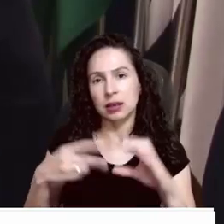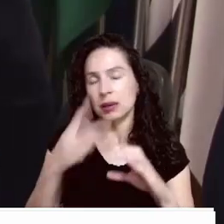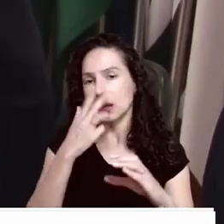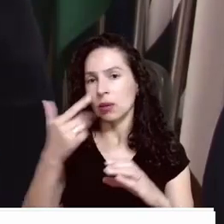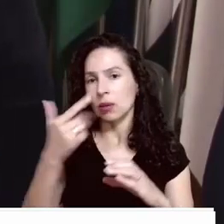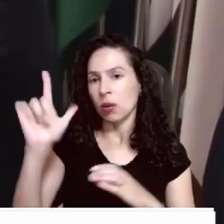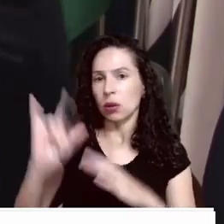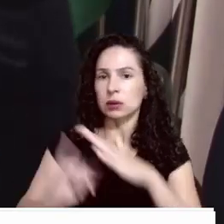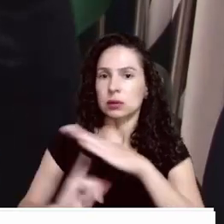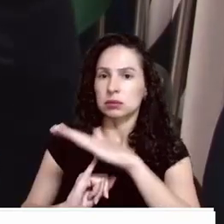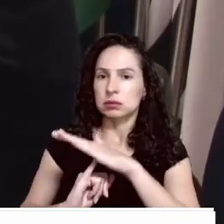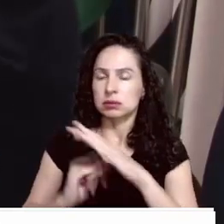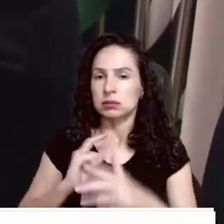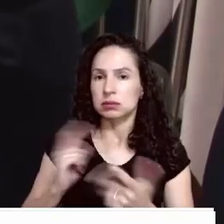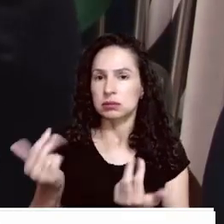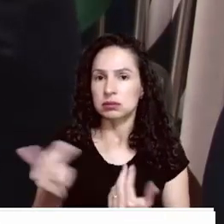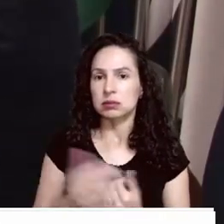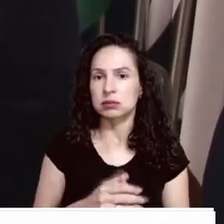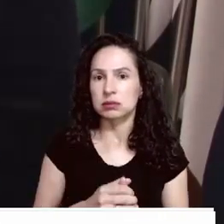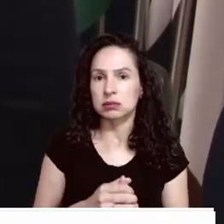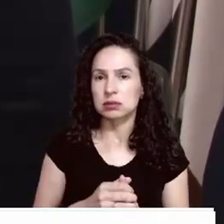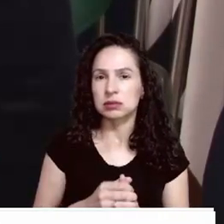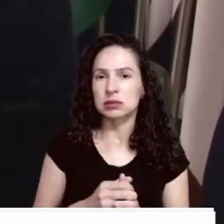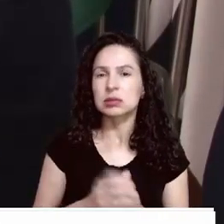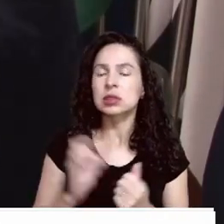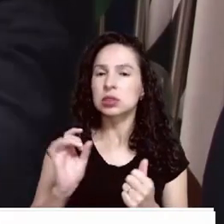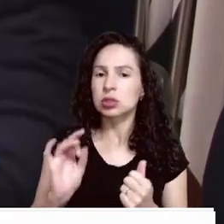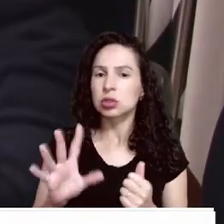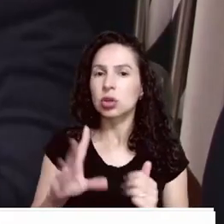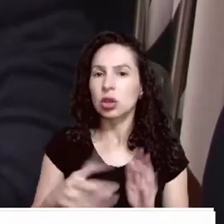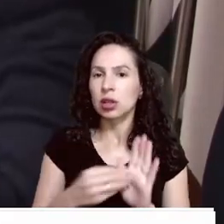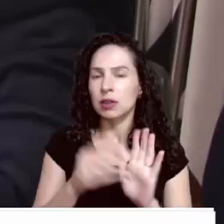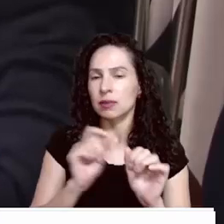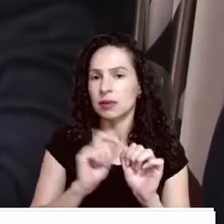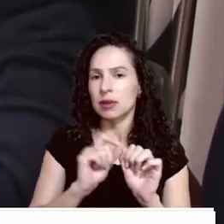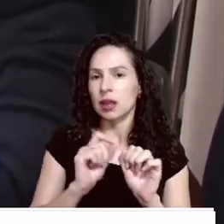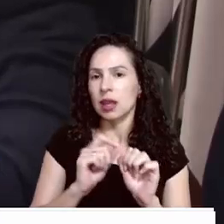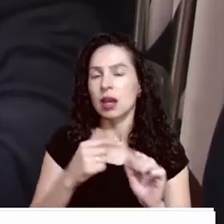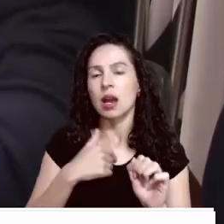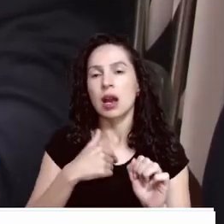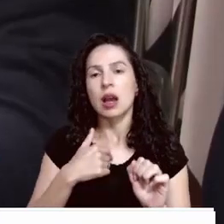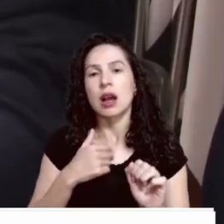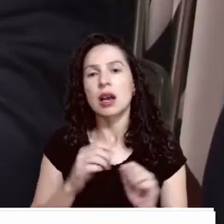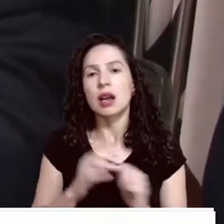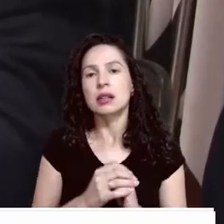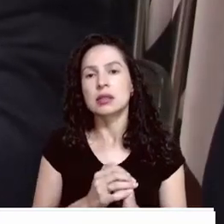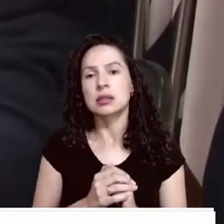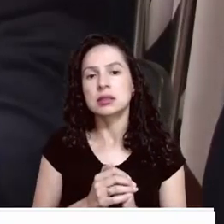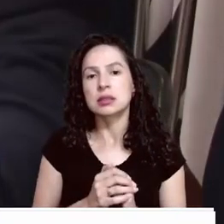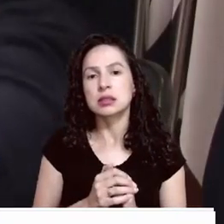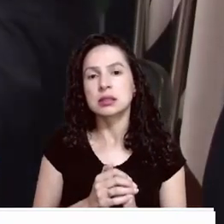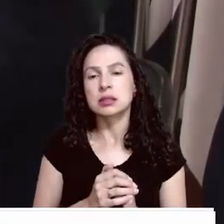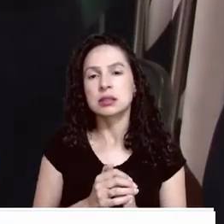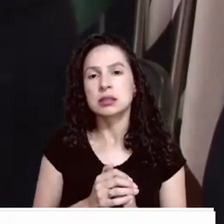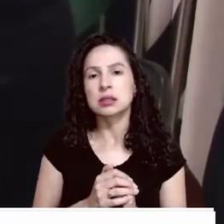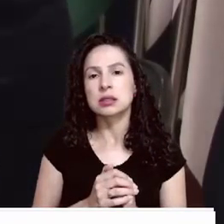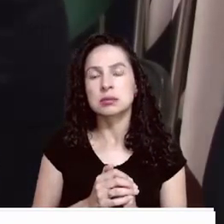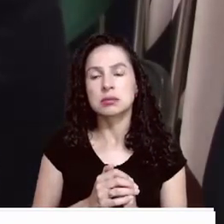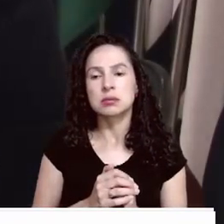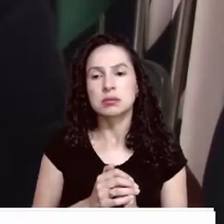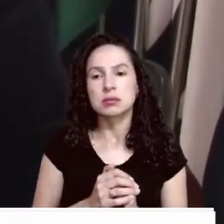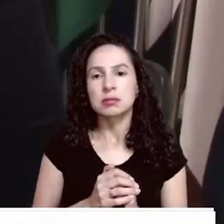têm. Isso que foi feito. Em momento algum. Em momento algum.